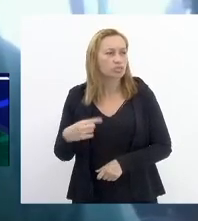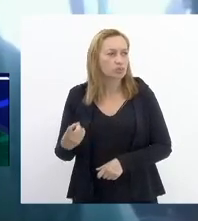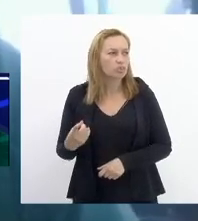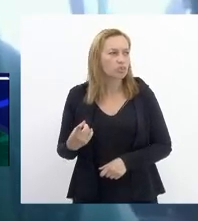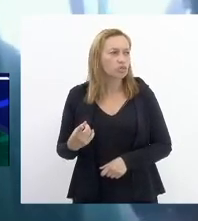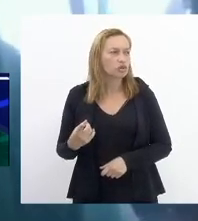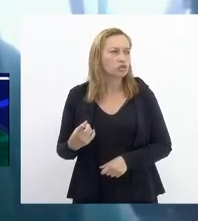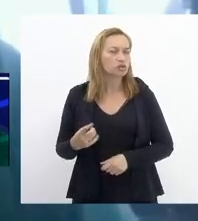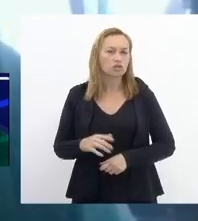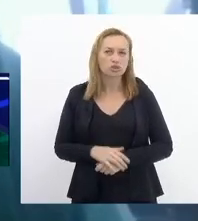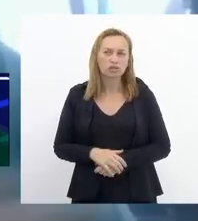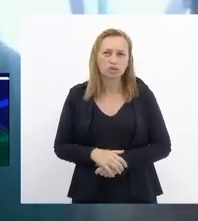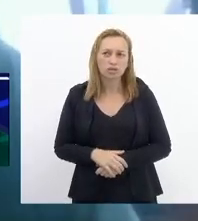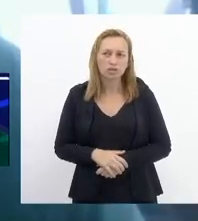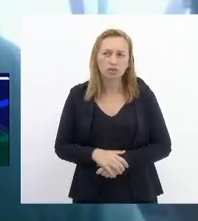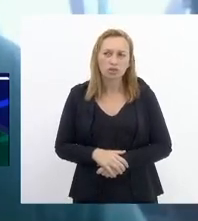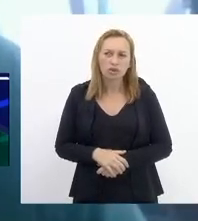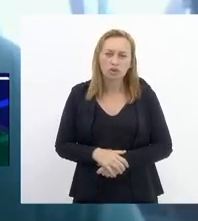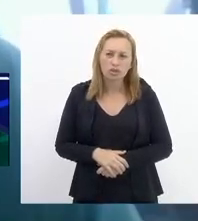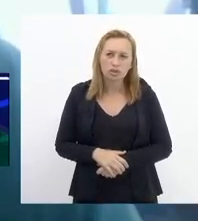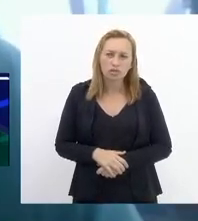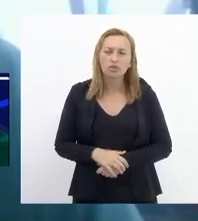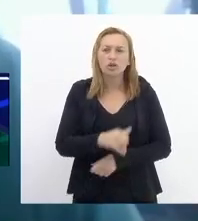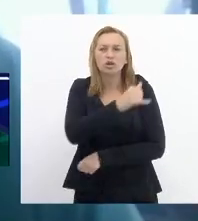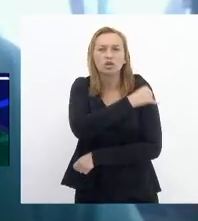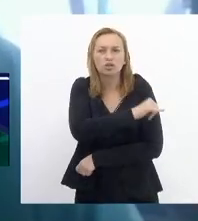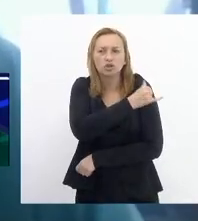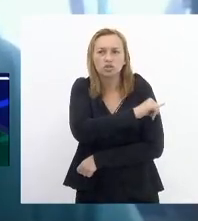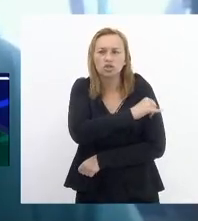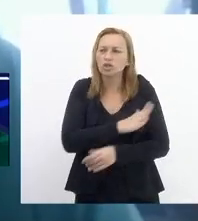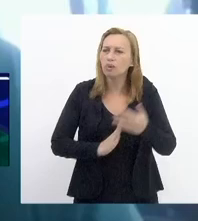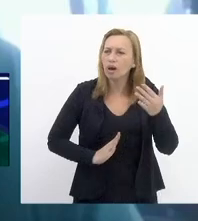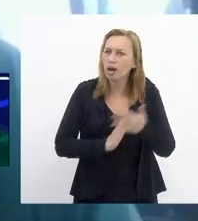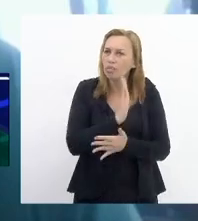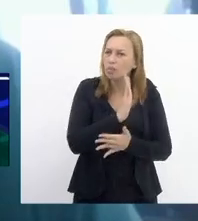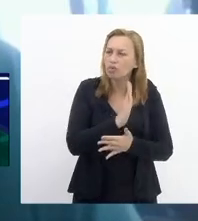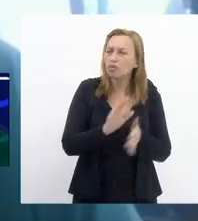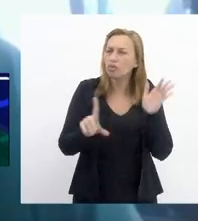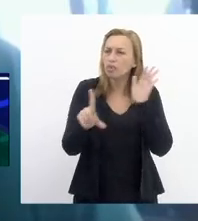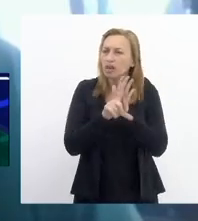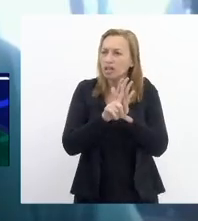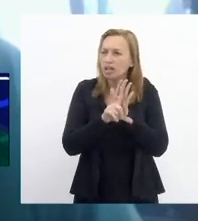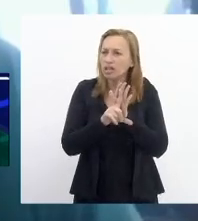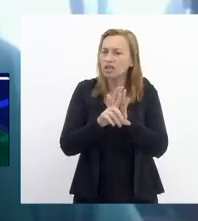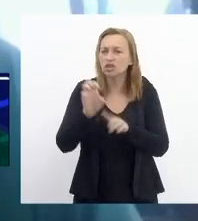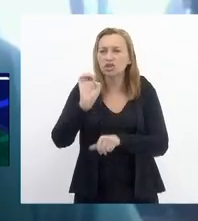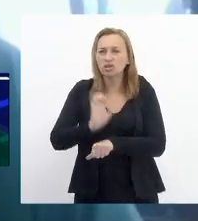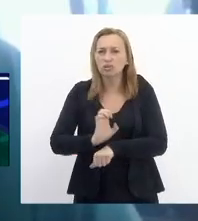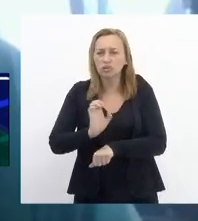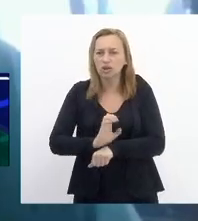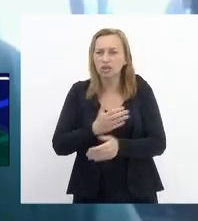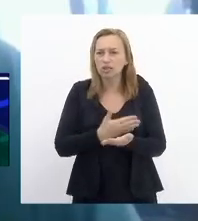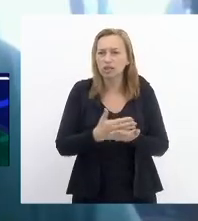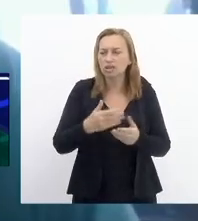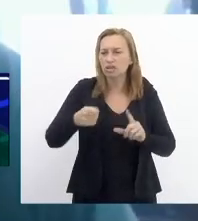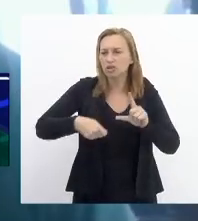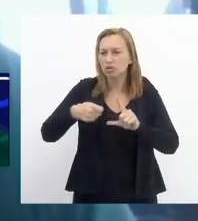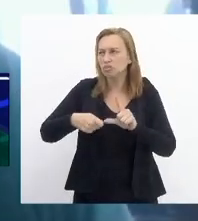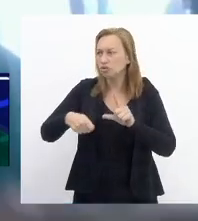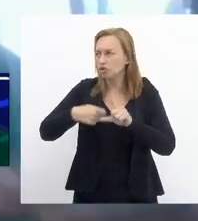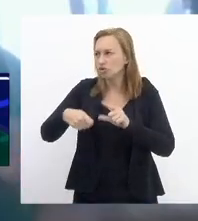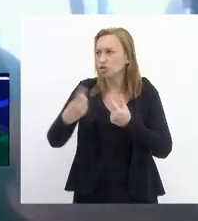das Embalagens, em 2015, o Rio de Janeiro aprovou uma lei estadual pioneira de logística